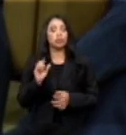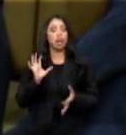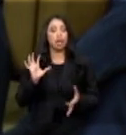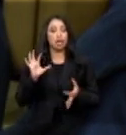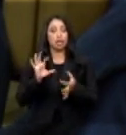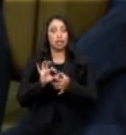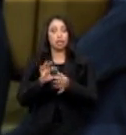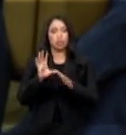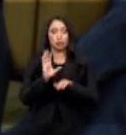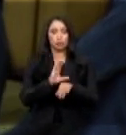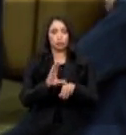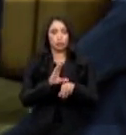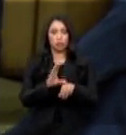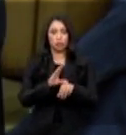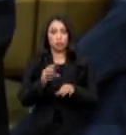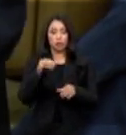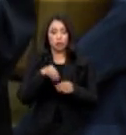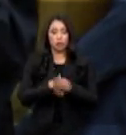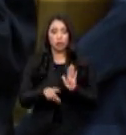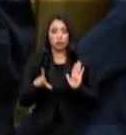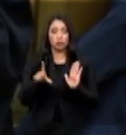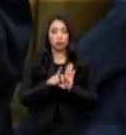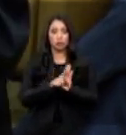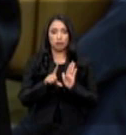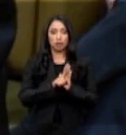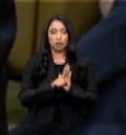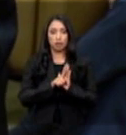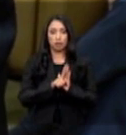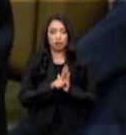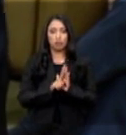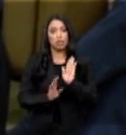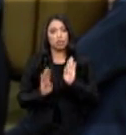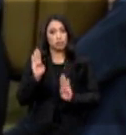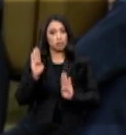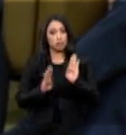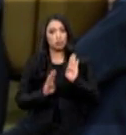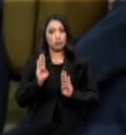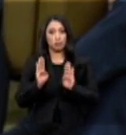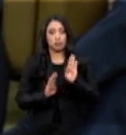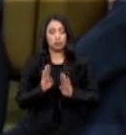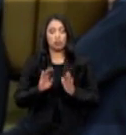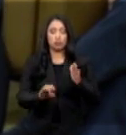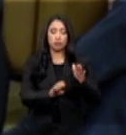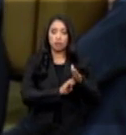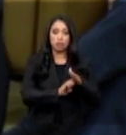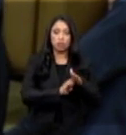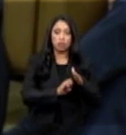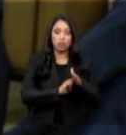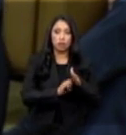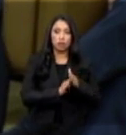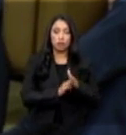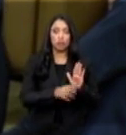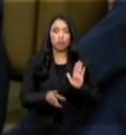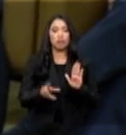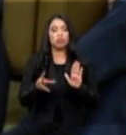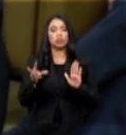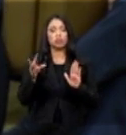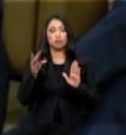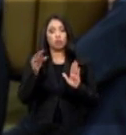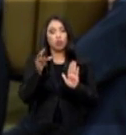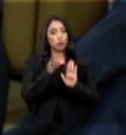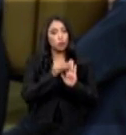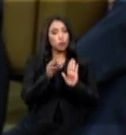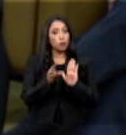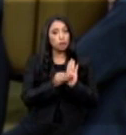Constituição Federal, a legislação vigente à época das licitações dessas concessões e, sobretudo, o conteúdo dos próprios